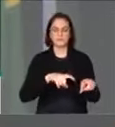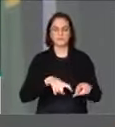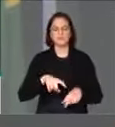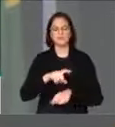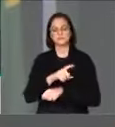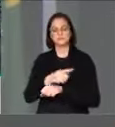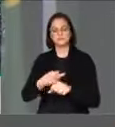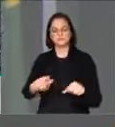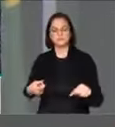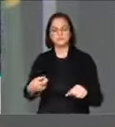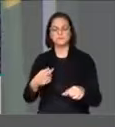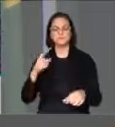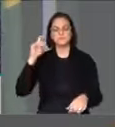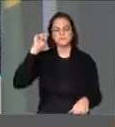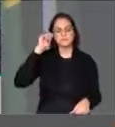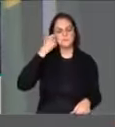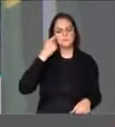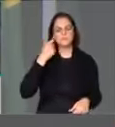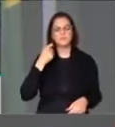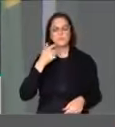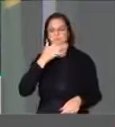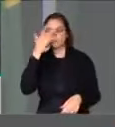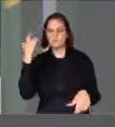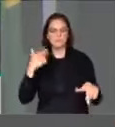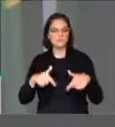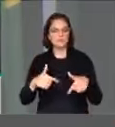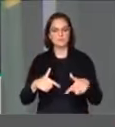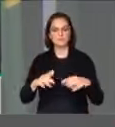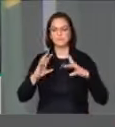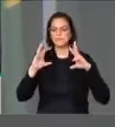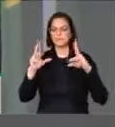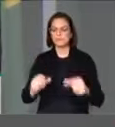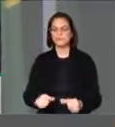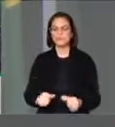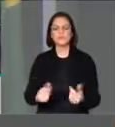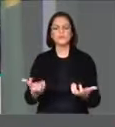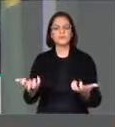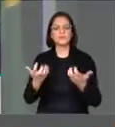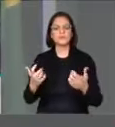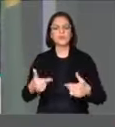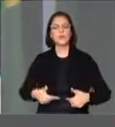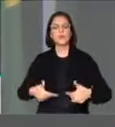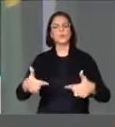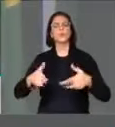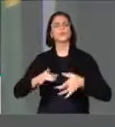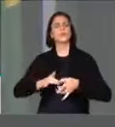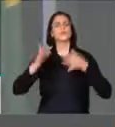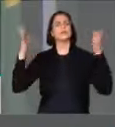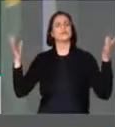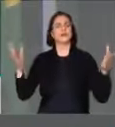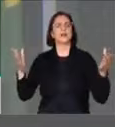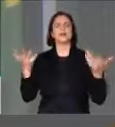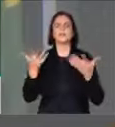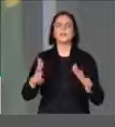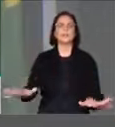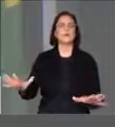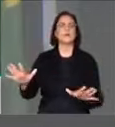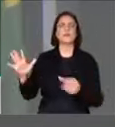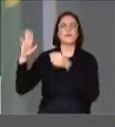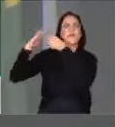e trabalhadores, é a mesma luta. É uma luta contra a dominação, é uma luta contra